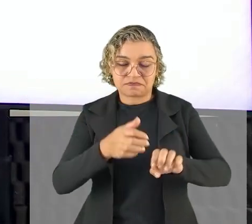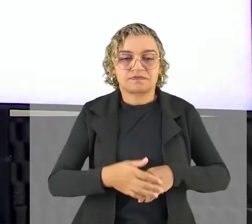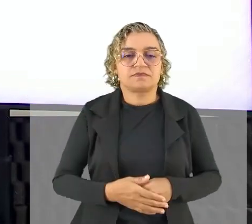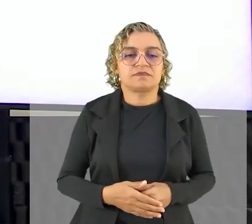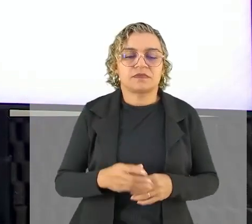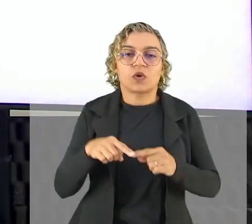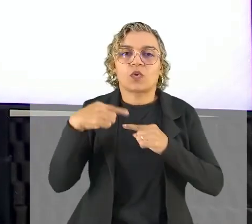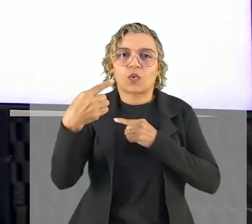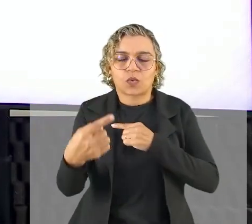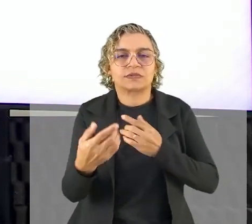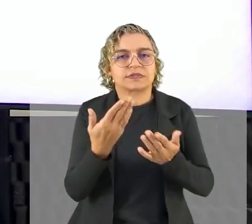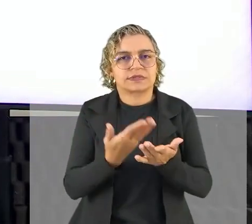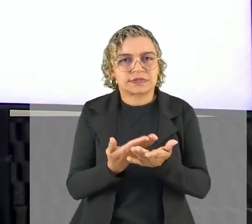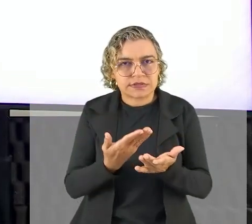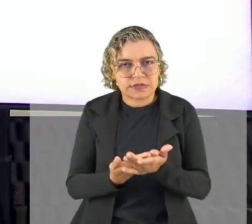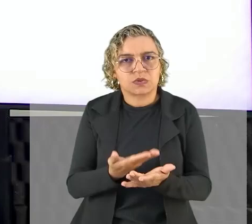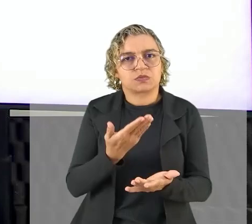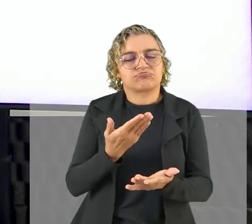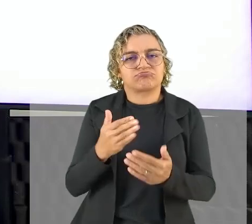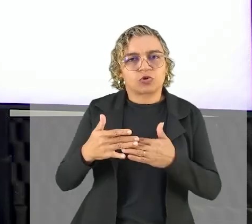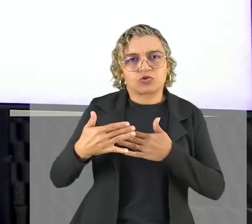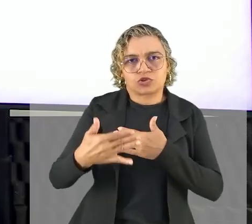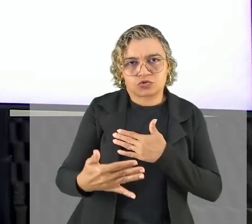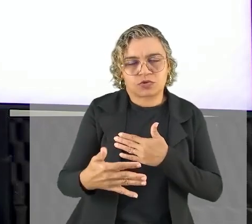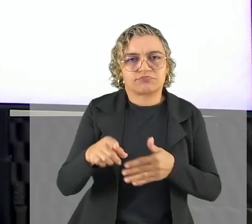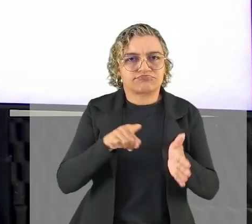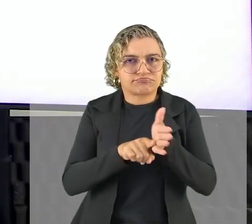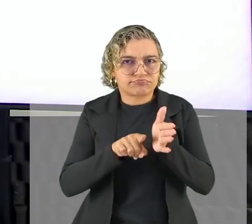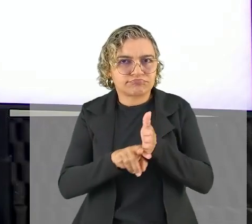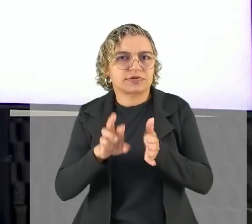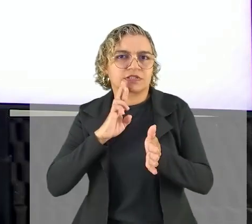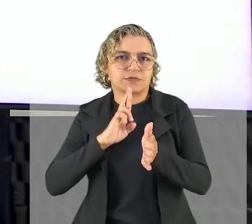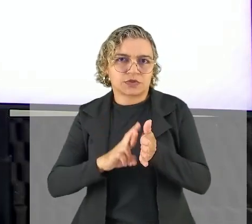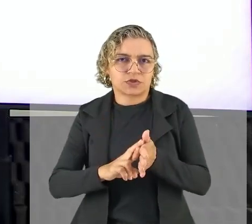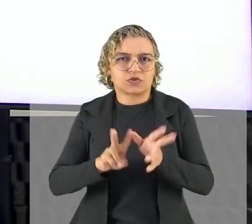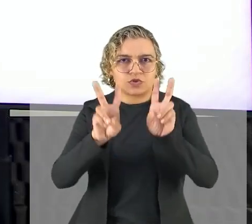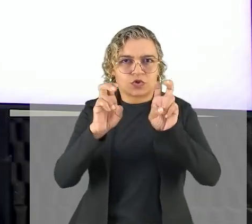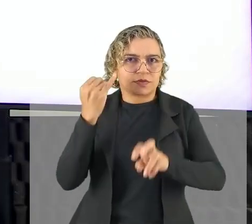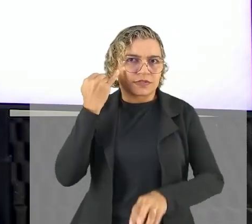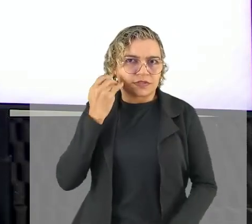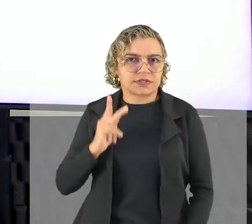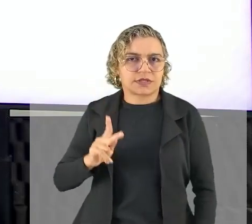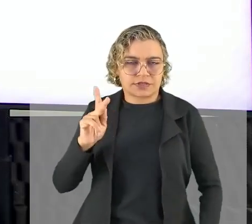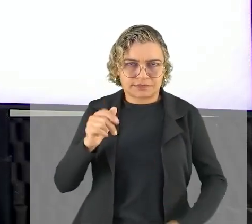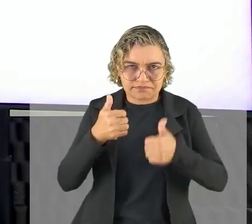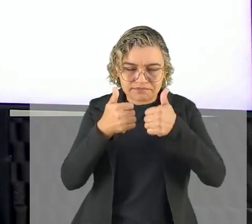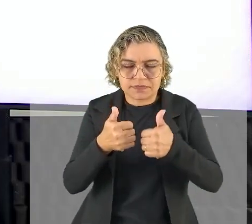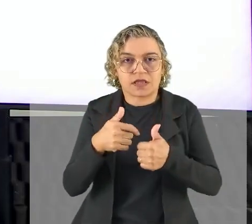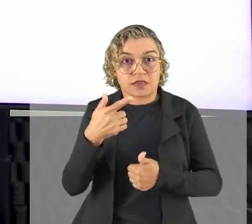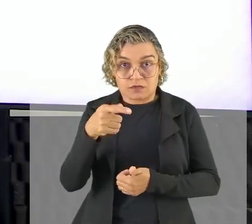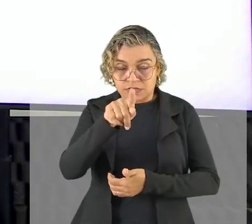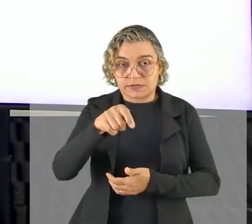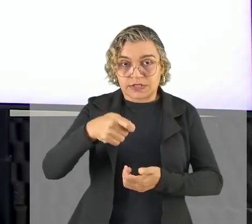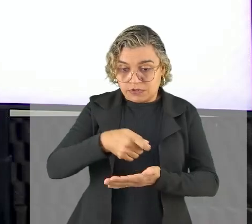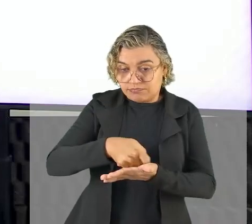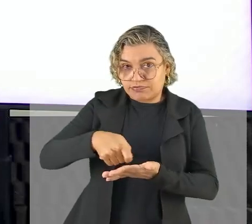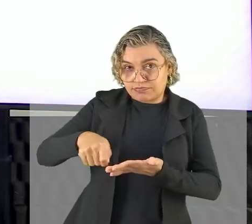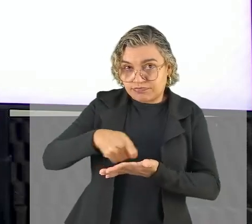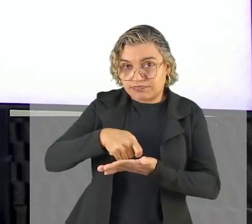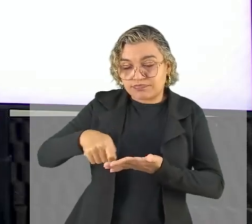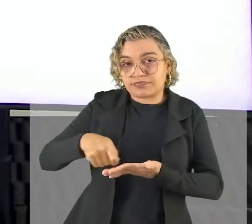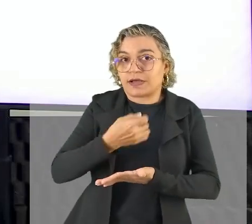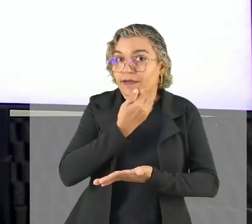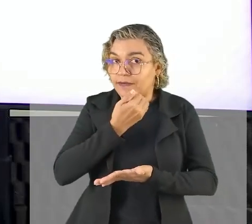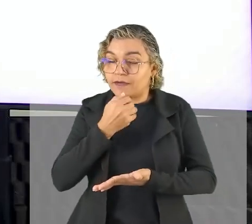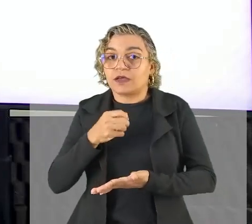só, nas próximas aulas nós vamos continuar resolvendo mais algumas questões sobre o Kant, beleza? Então eu peço que anotem todas essas dicas que eu estou passando aqui